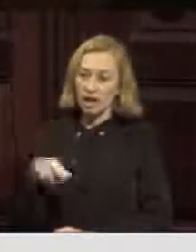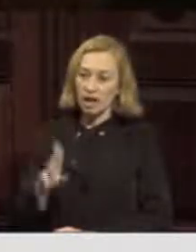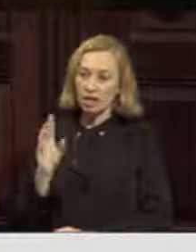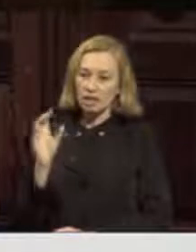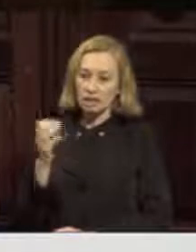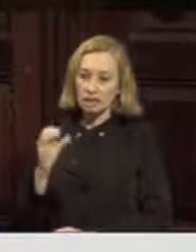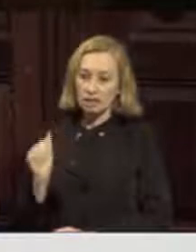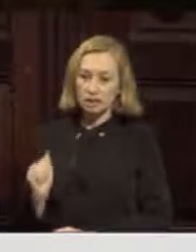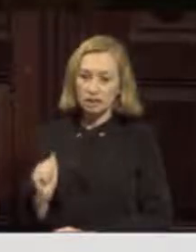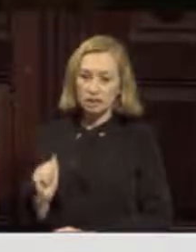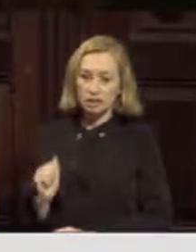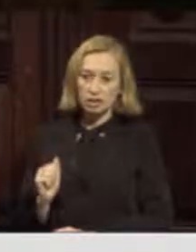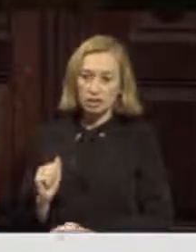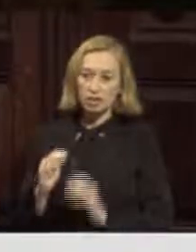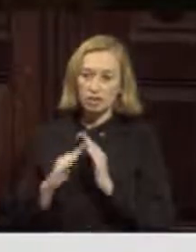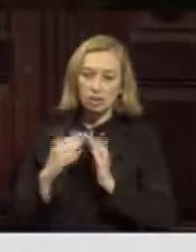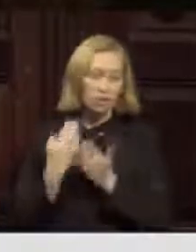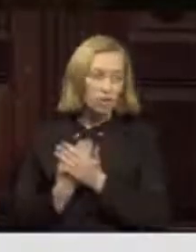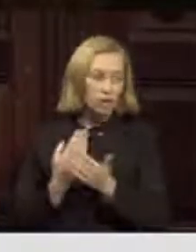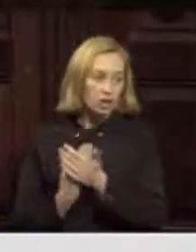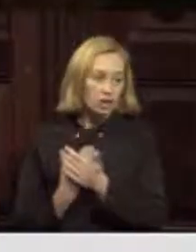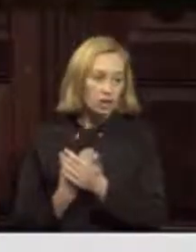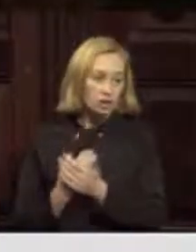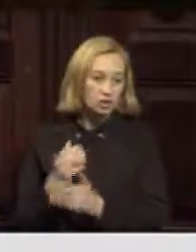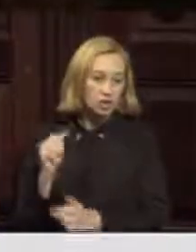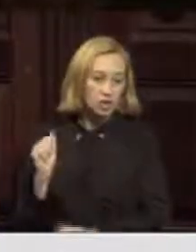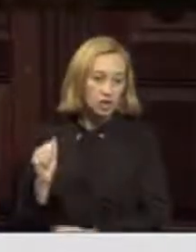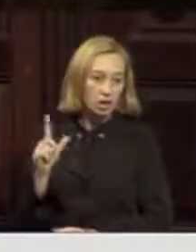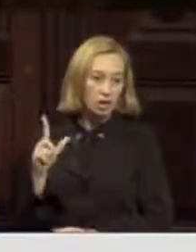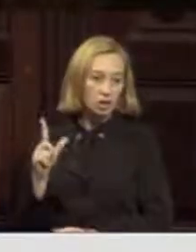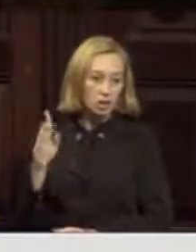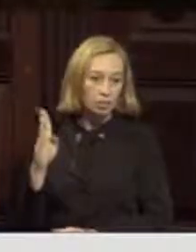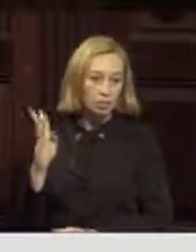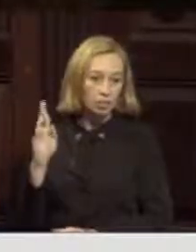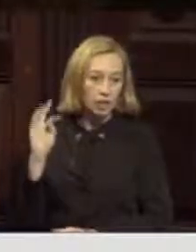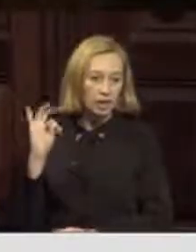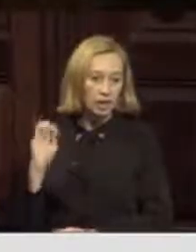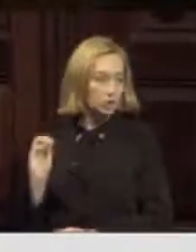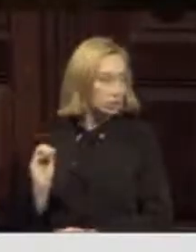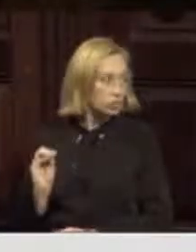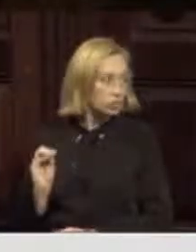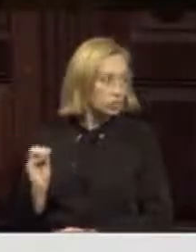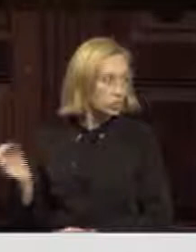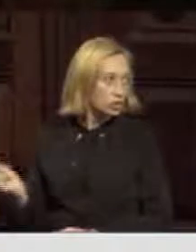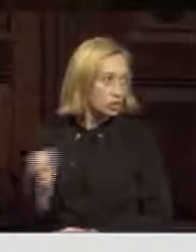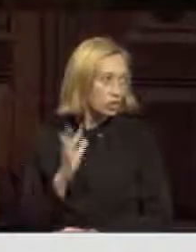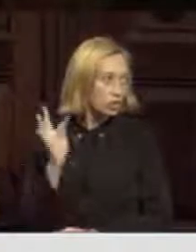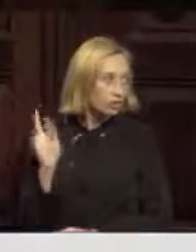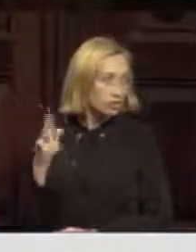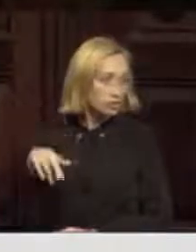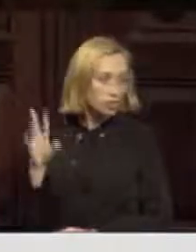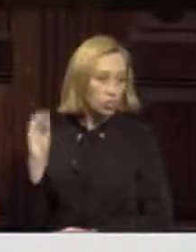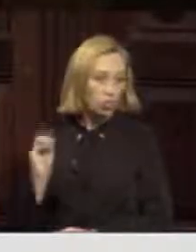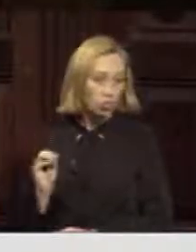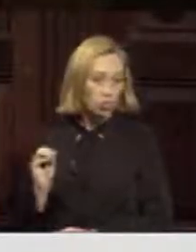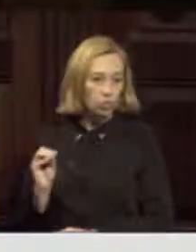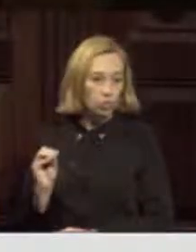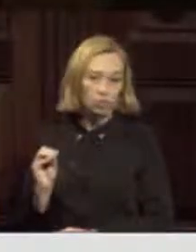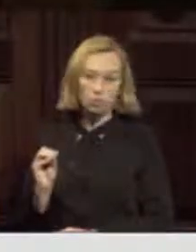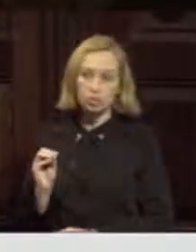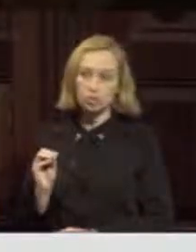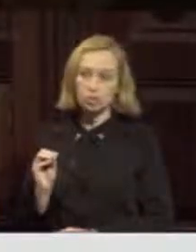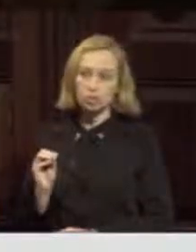Magé, Colégio Rei Alberto, em Nova Friburgo, e o Colégio Agrícola Antônio Sarlo,